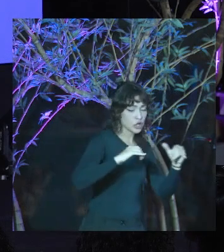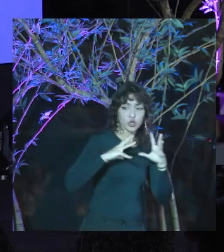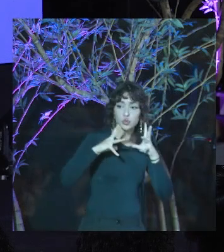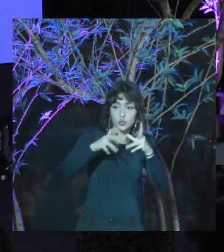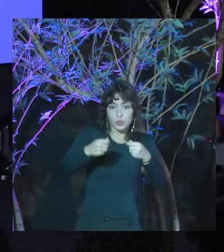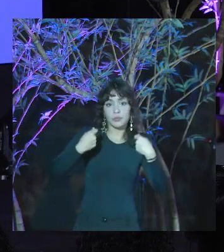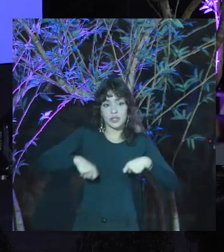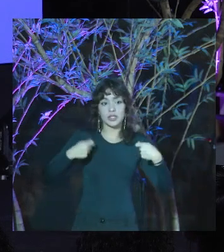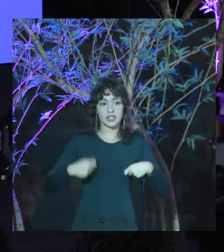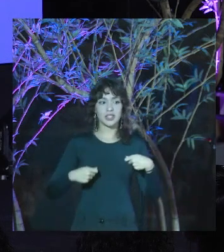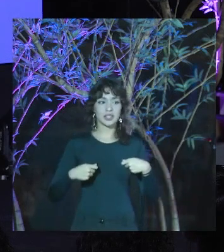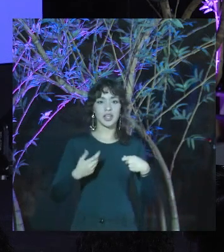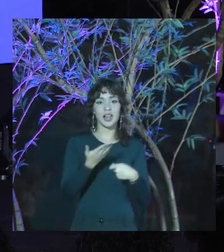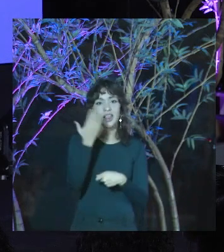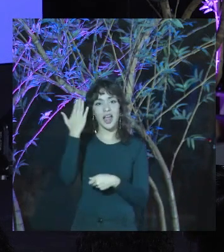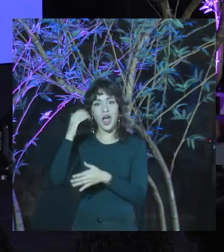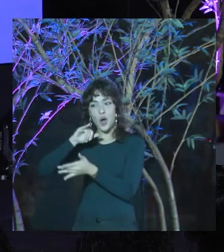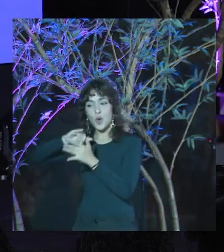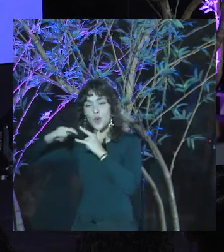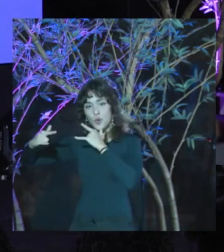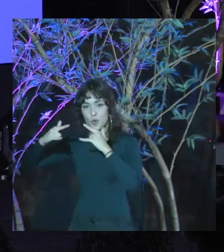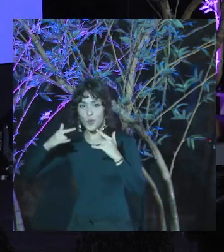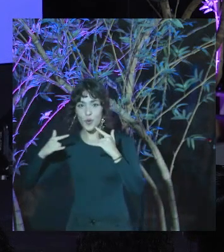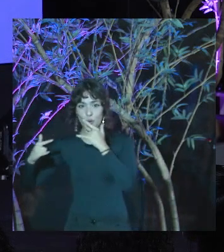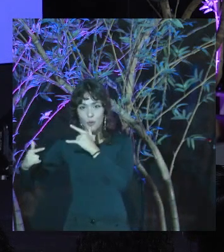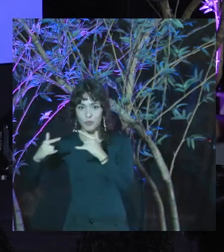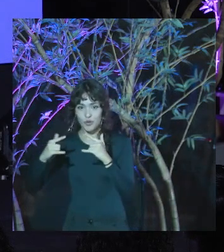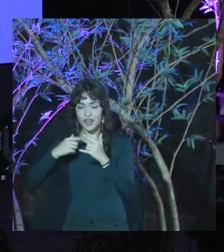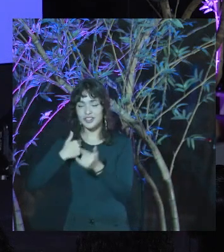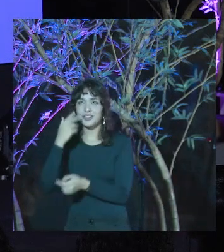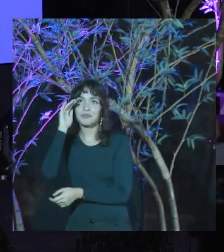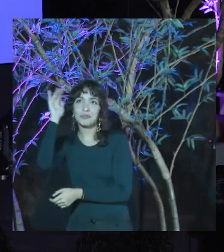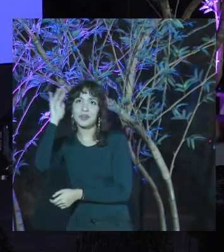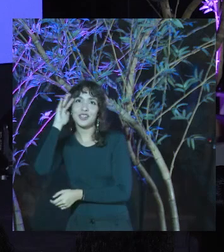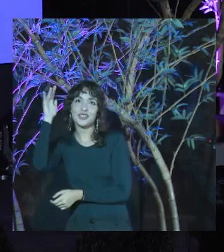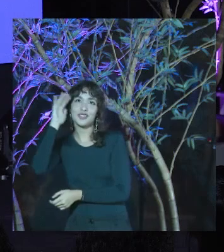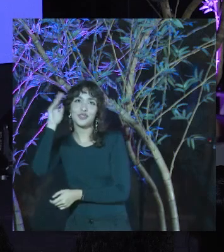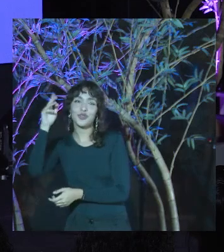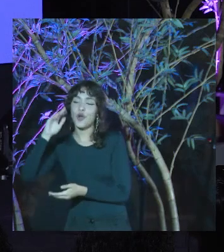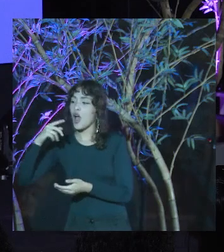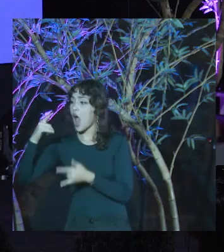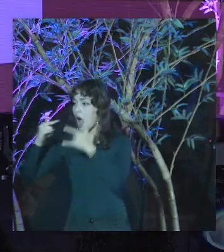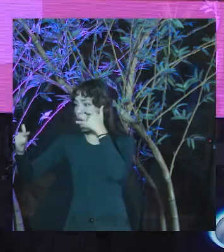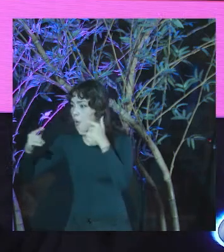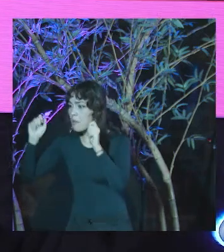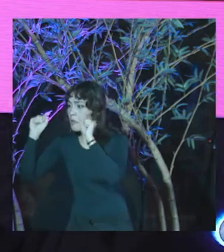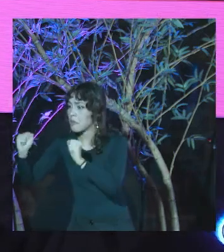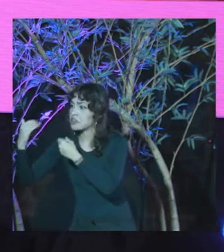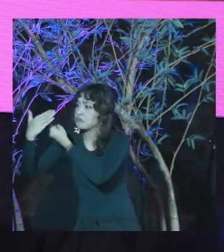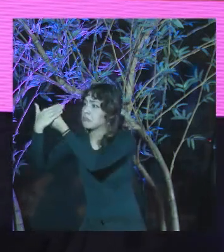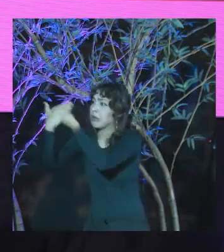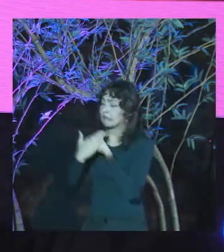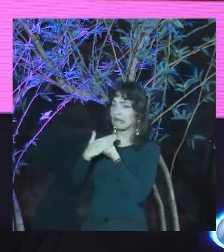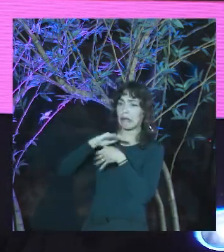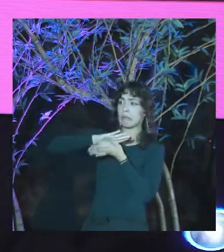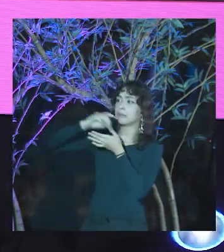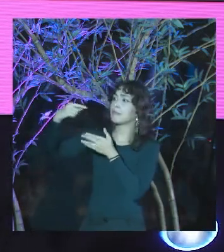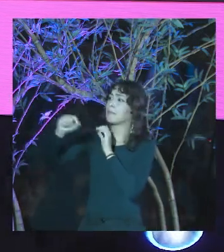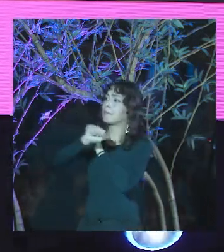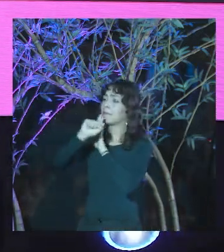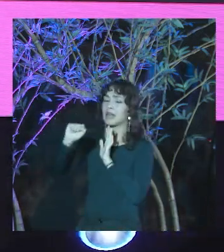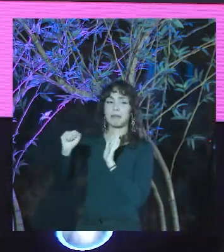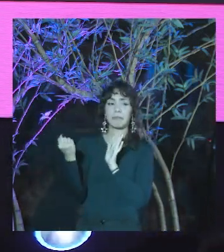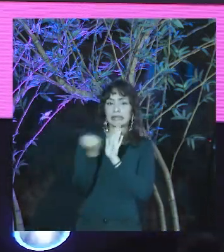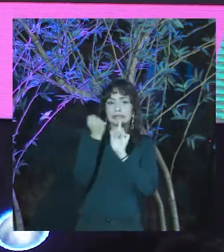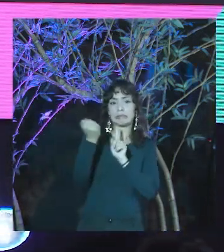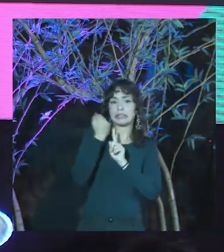desenhou, que iam nos matar, são hoje aspirador, que ficam aspirando nossas casas. A gente aprendeu a conviver com as